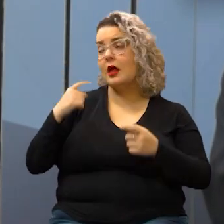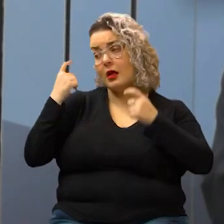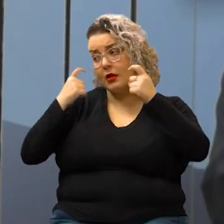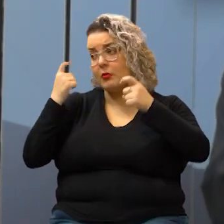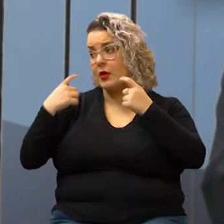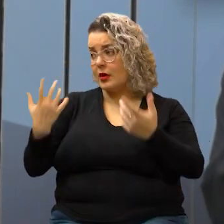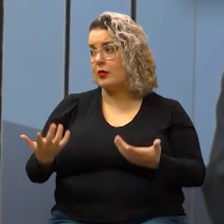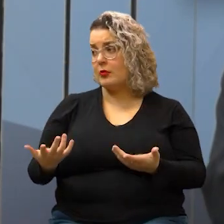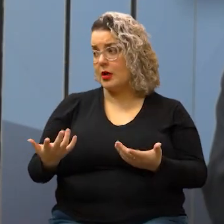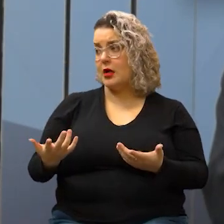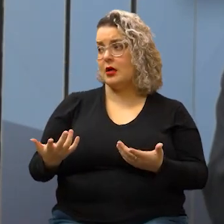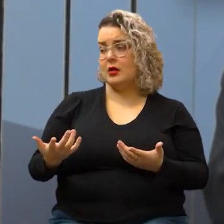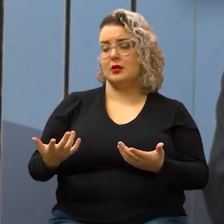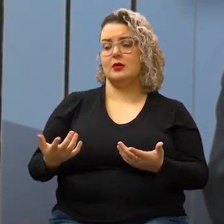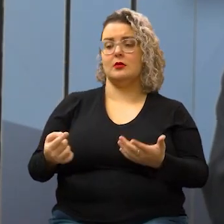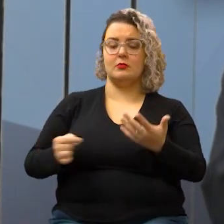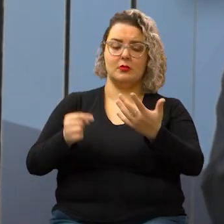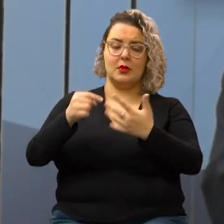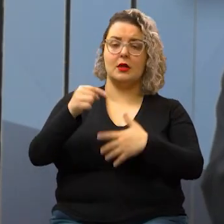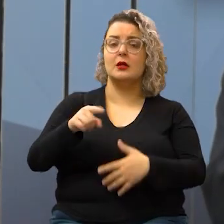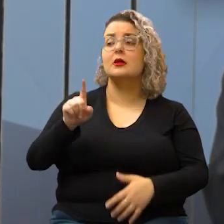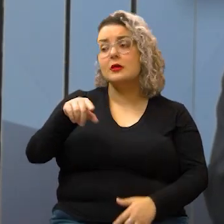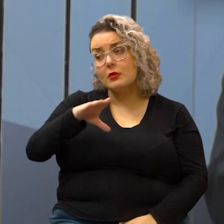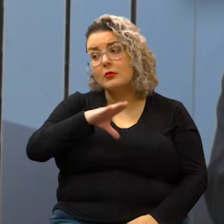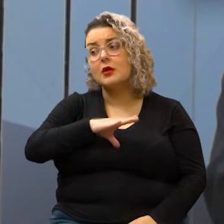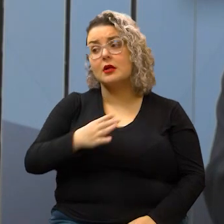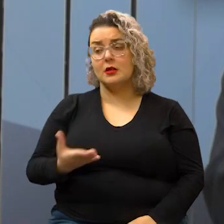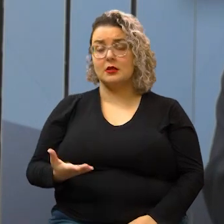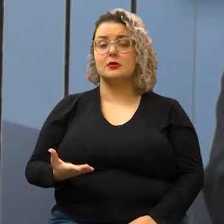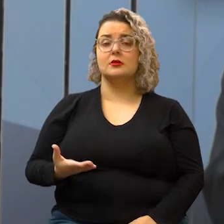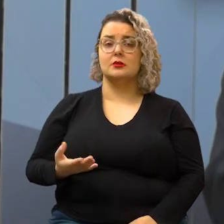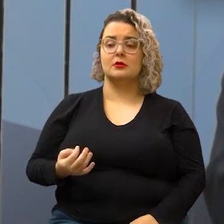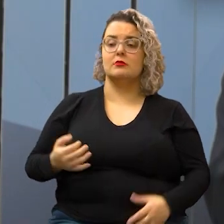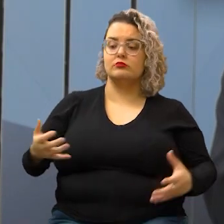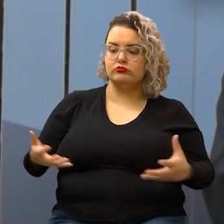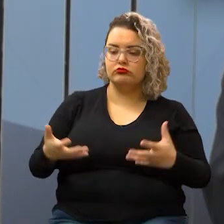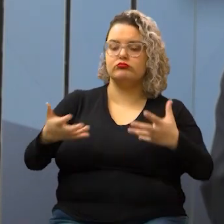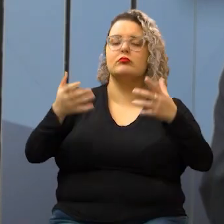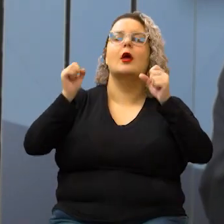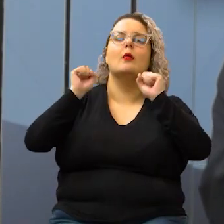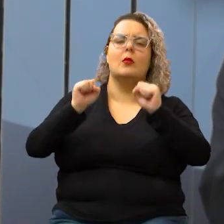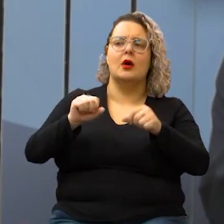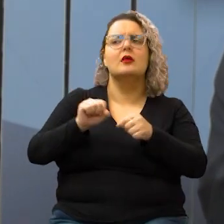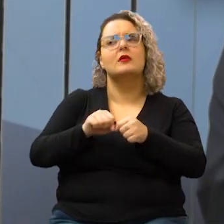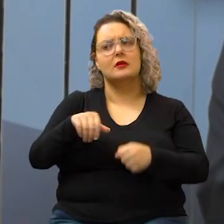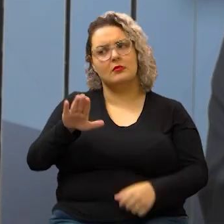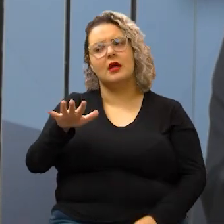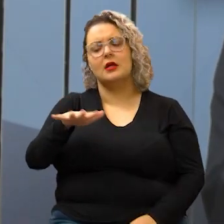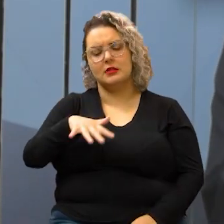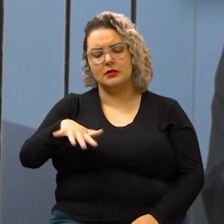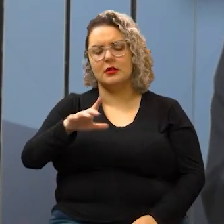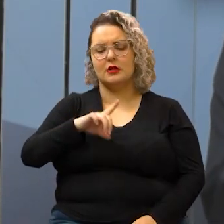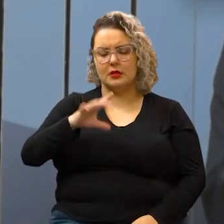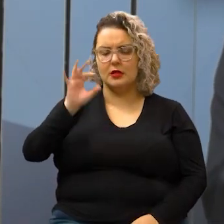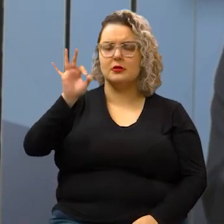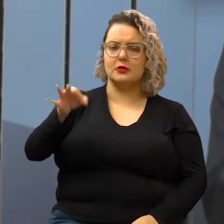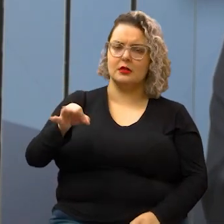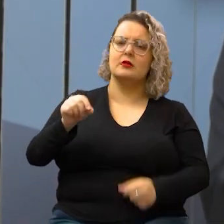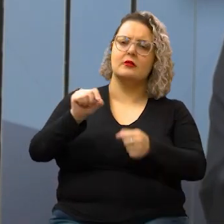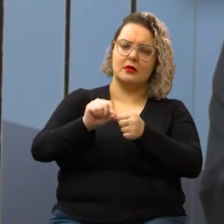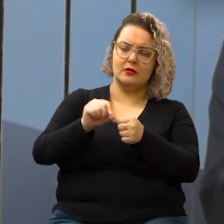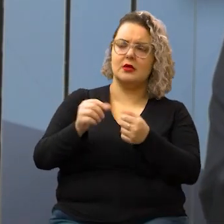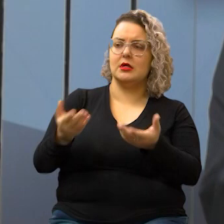preocupada com essas questões. E é uma cidade, é um município pujante que pode fazer mais nessa área. E tenho certeza que vai